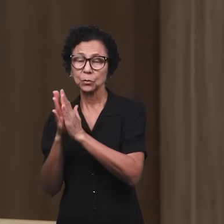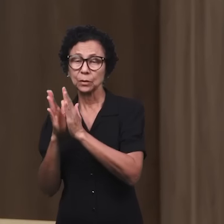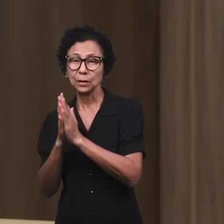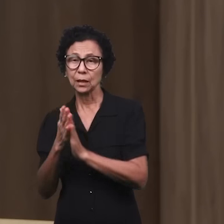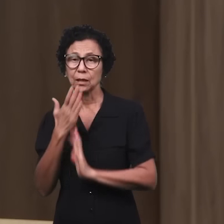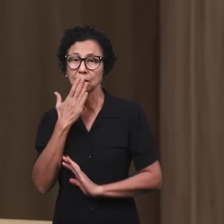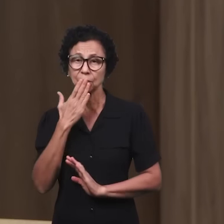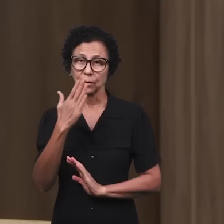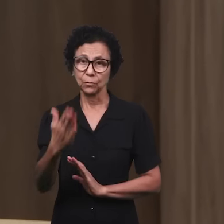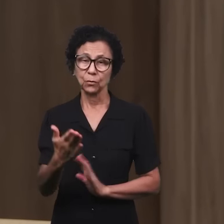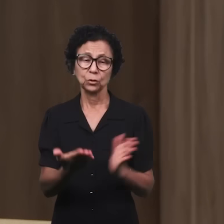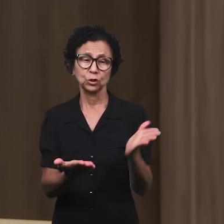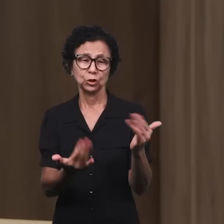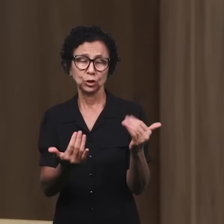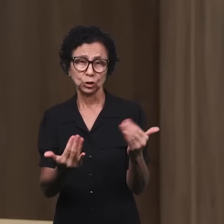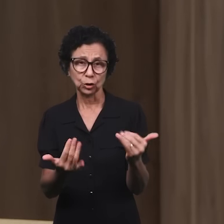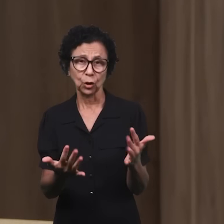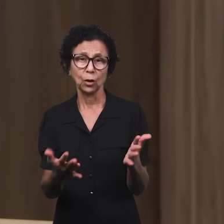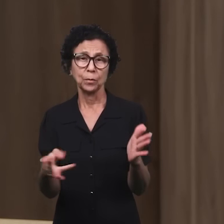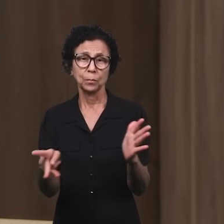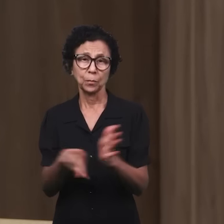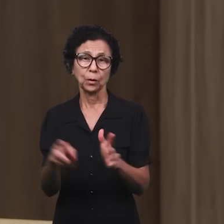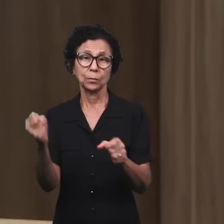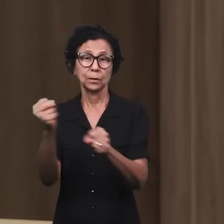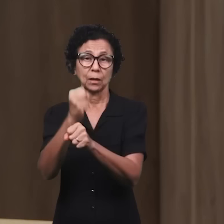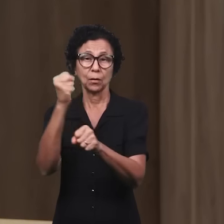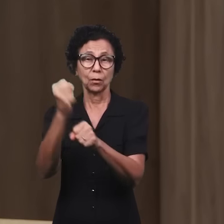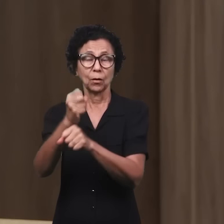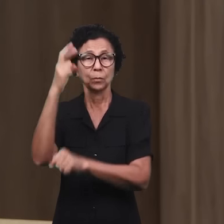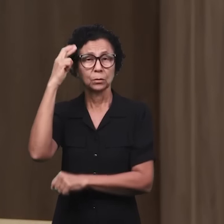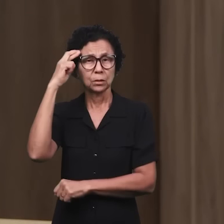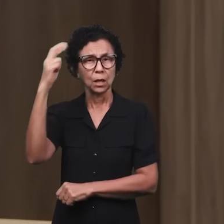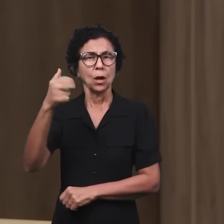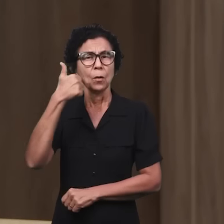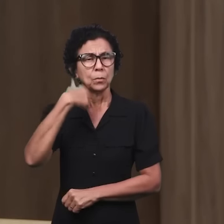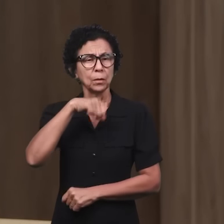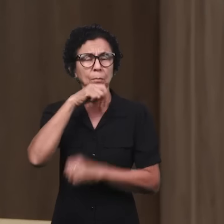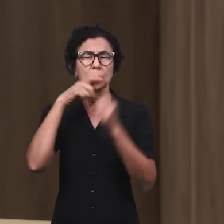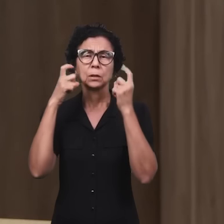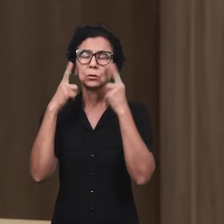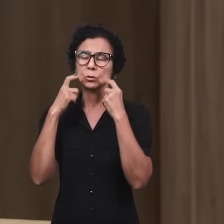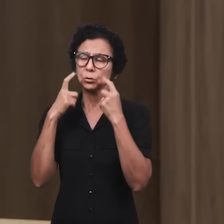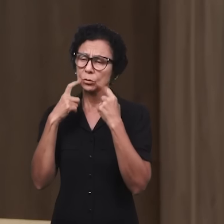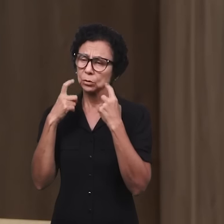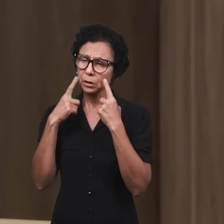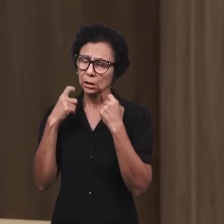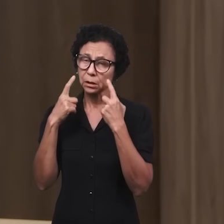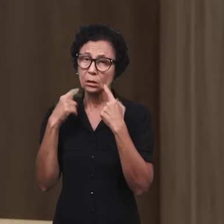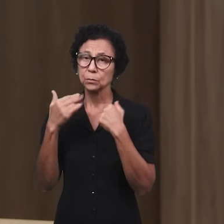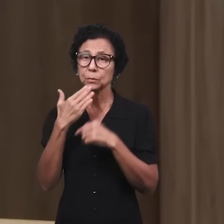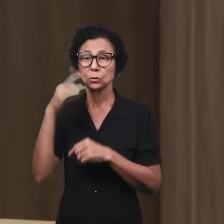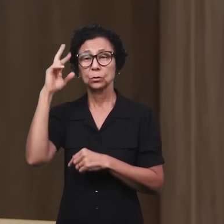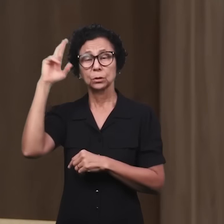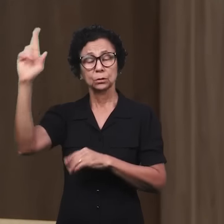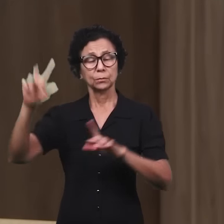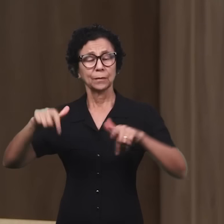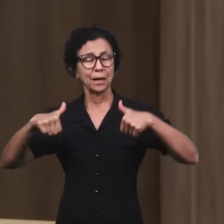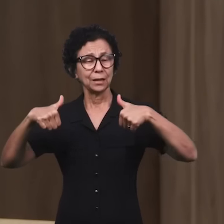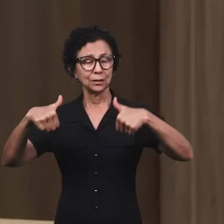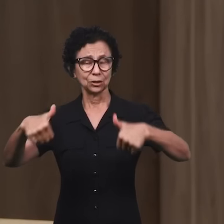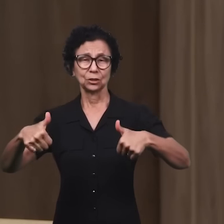igreja, que são filhos do Senhor, filhos da obra, filhos de mães que estão chorando, o Senhor possa tocar, porque há uma coisa